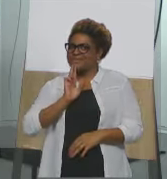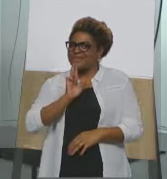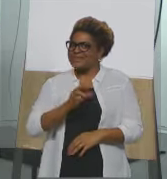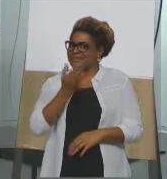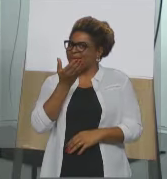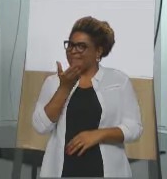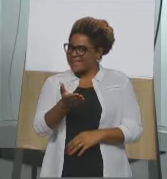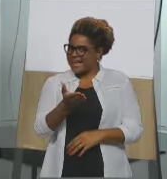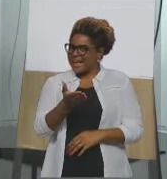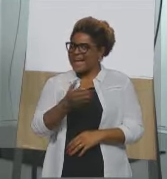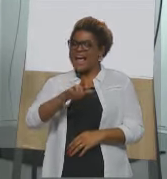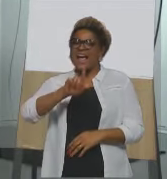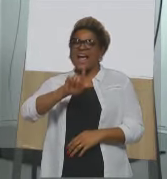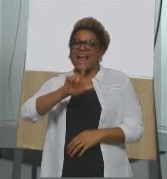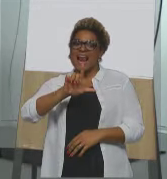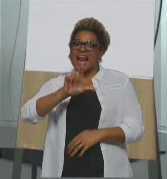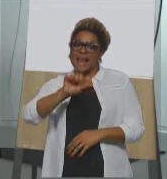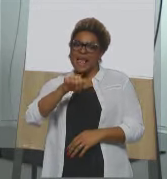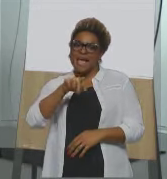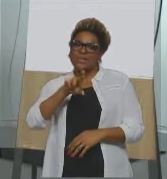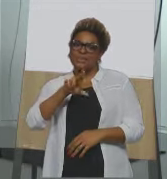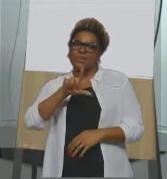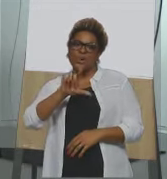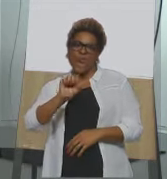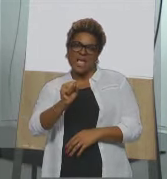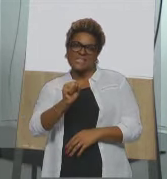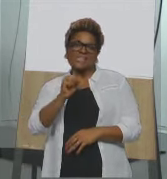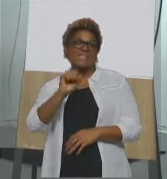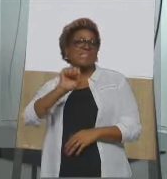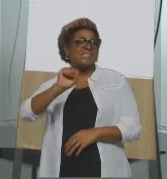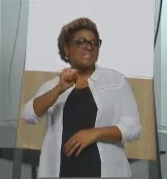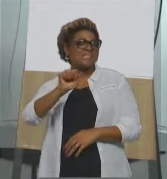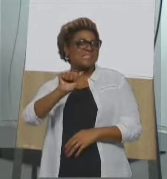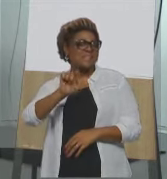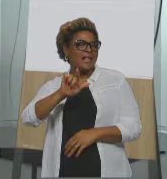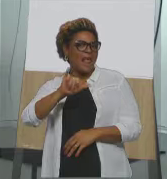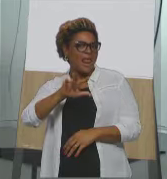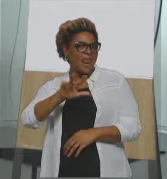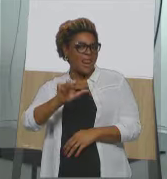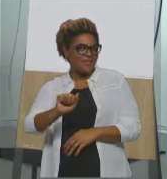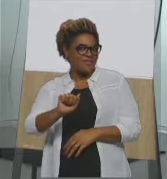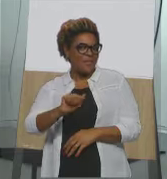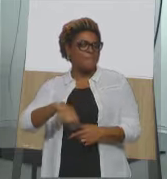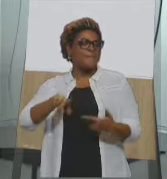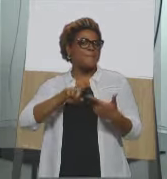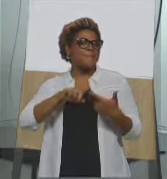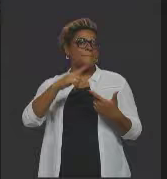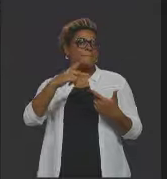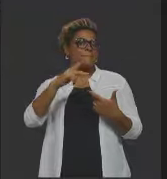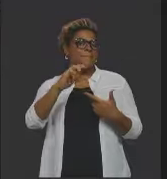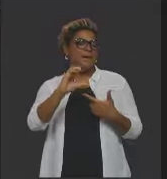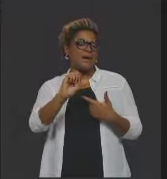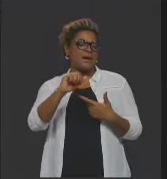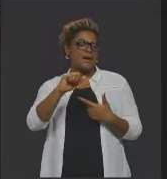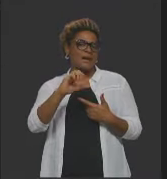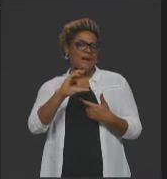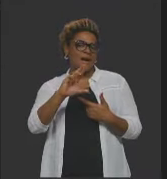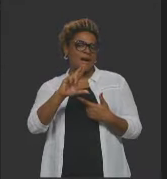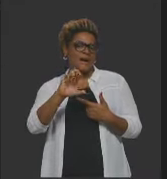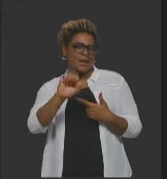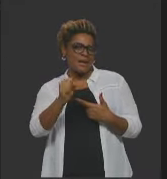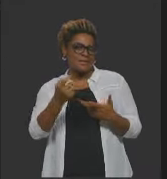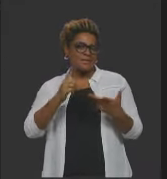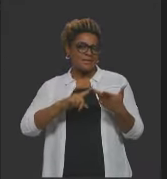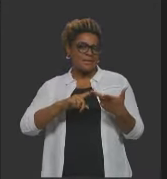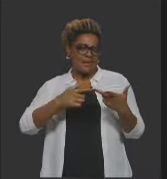Glândulas salivares, pâncreas e fígado. Vamos entender aí a função dessas glândulas. Primeiro, as glândulas salivares, elas produzem